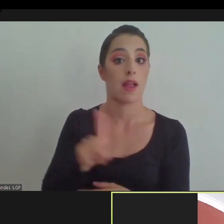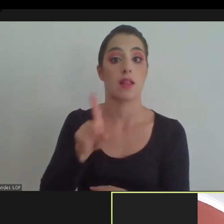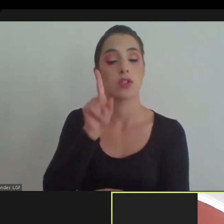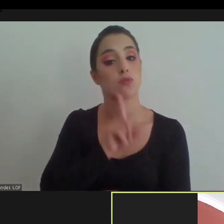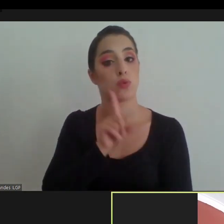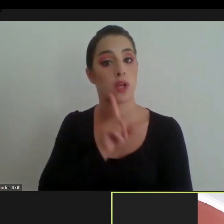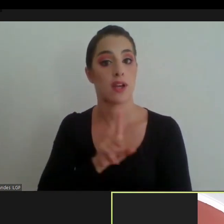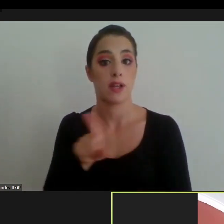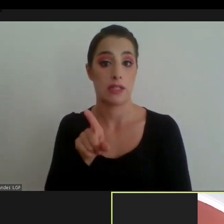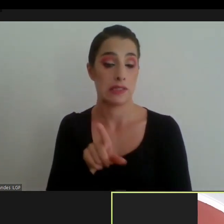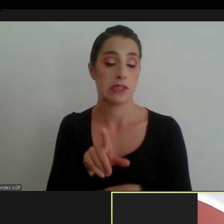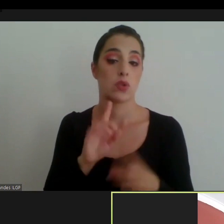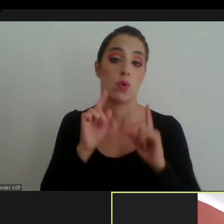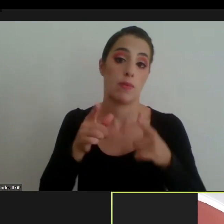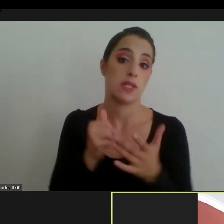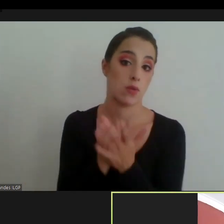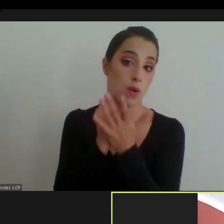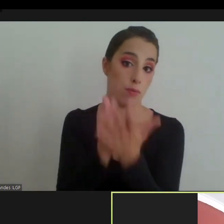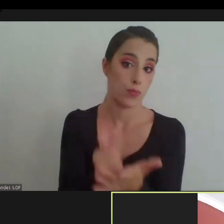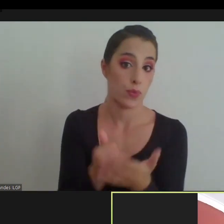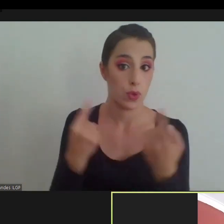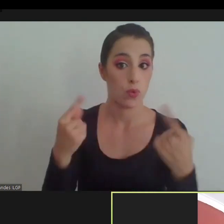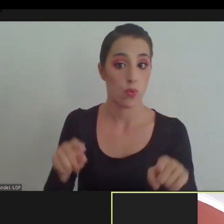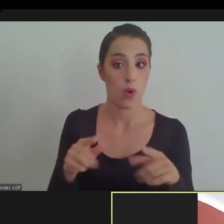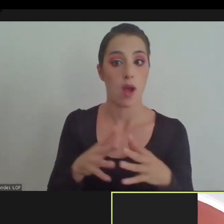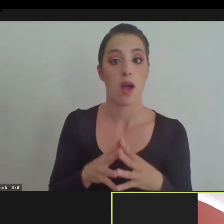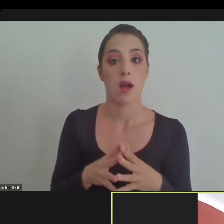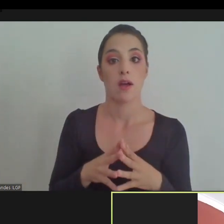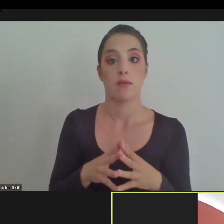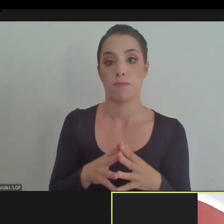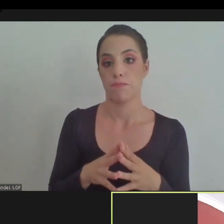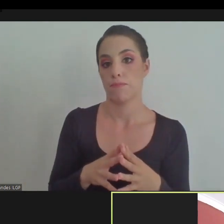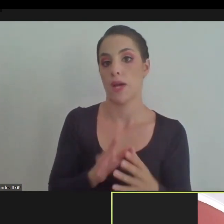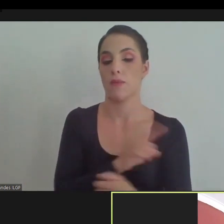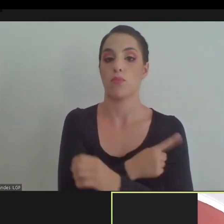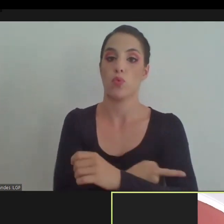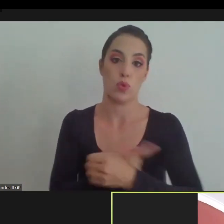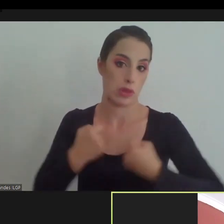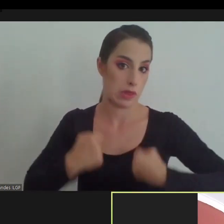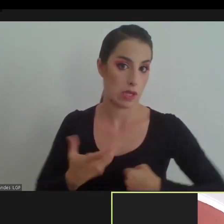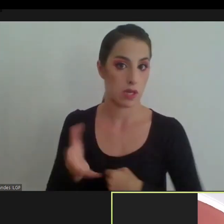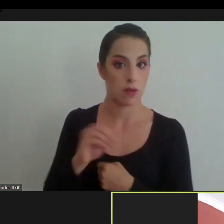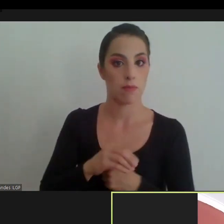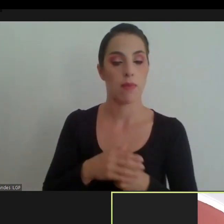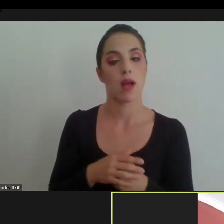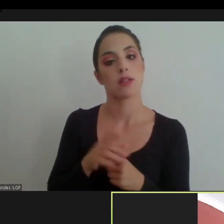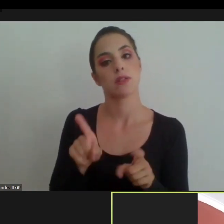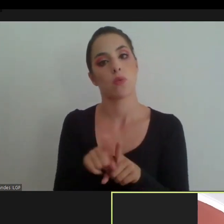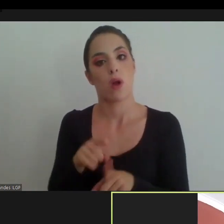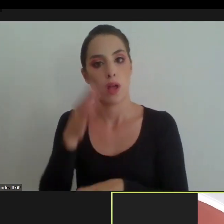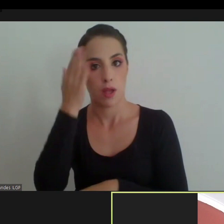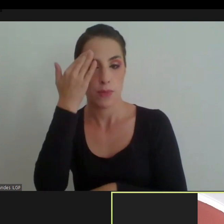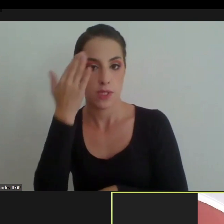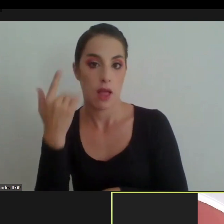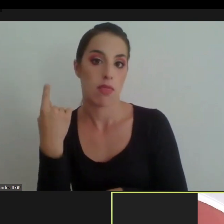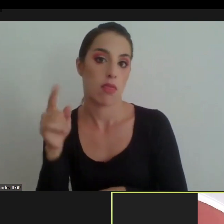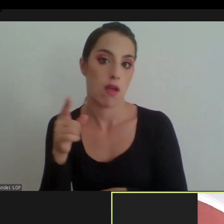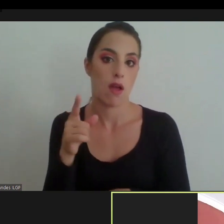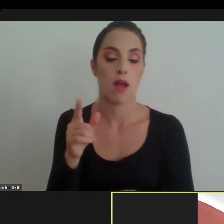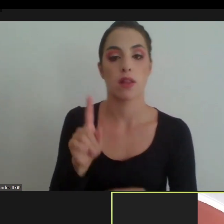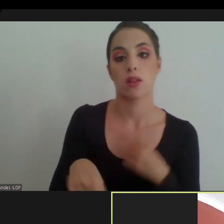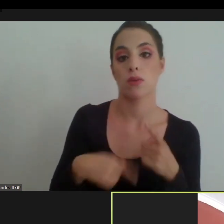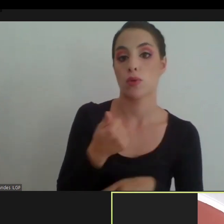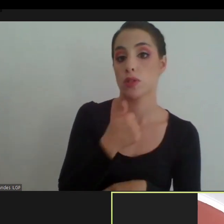ser apoiadas a se empoderar, né? Ela tem que ter a capacidade de decidir